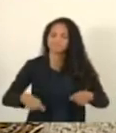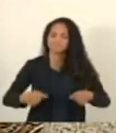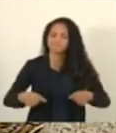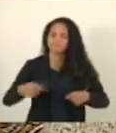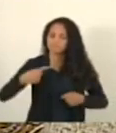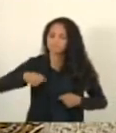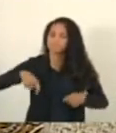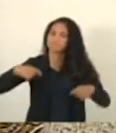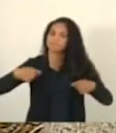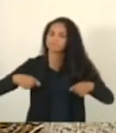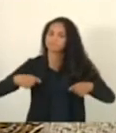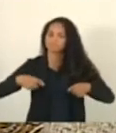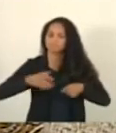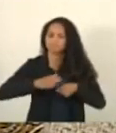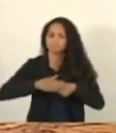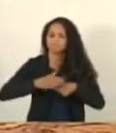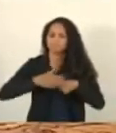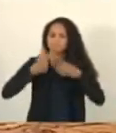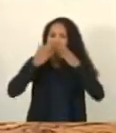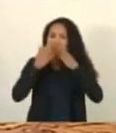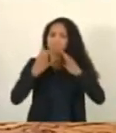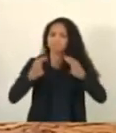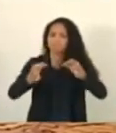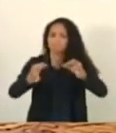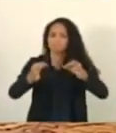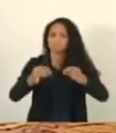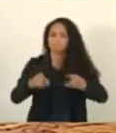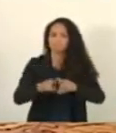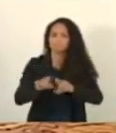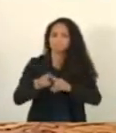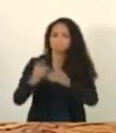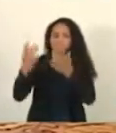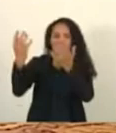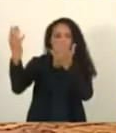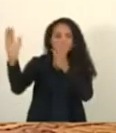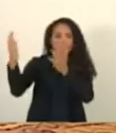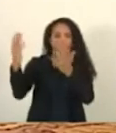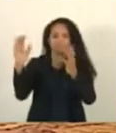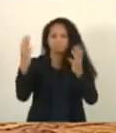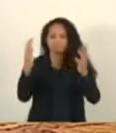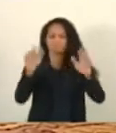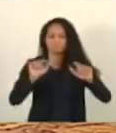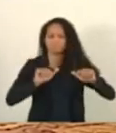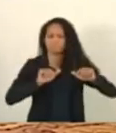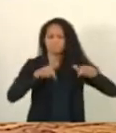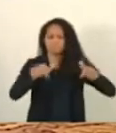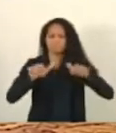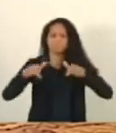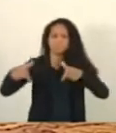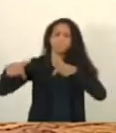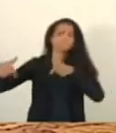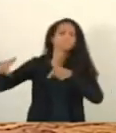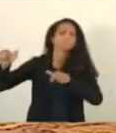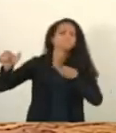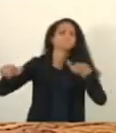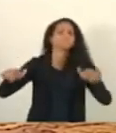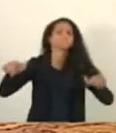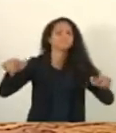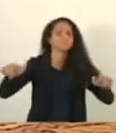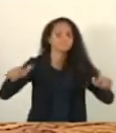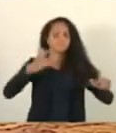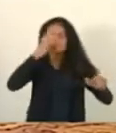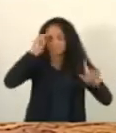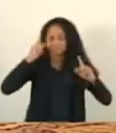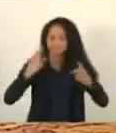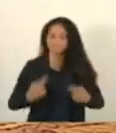ênfase, toda a notoriedade, enaltecer e elogiar, senhor presidente, as grandes ações que cada ser humano faz